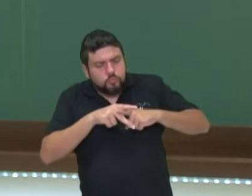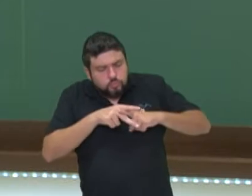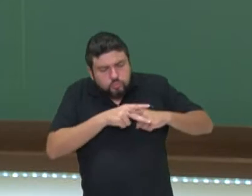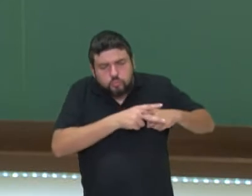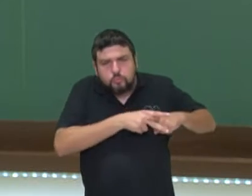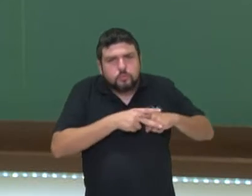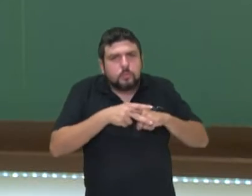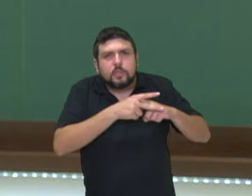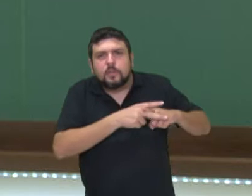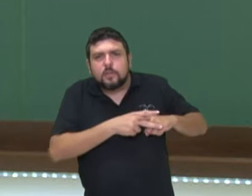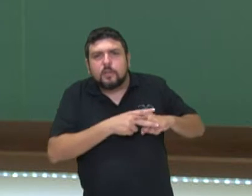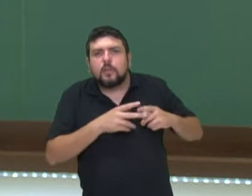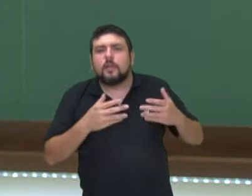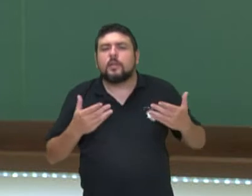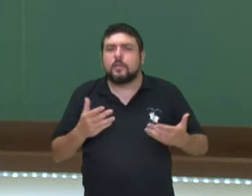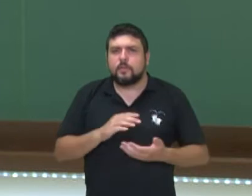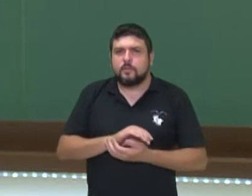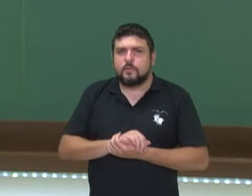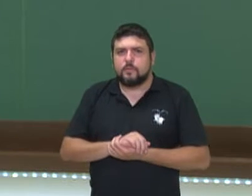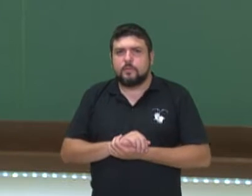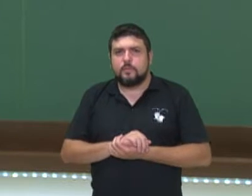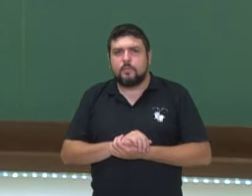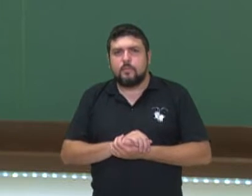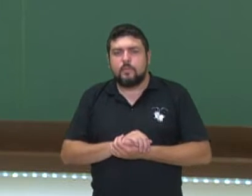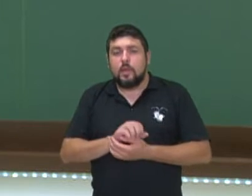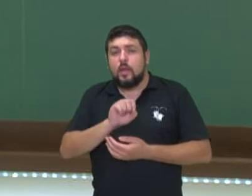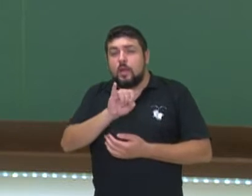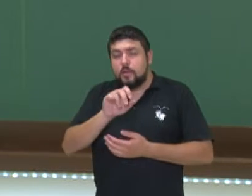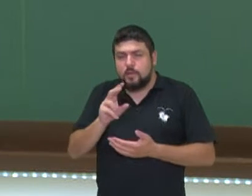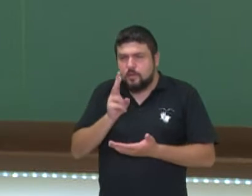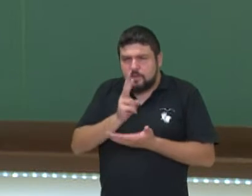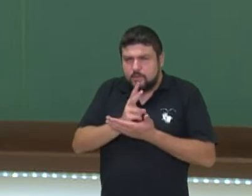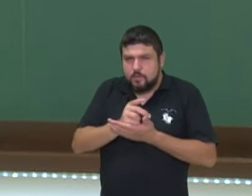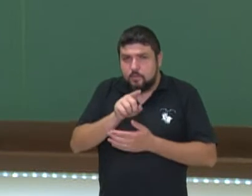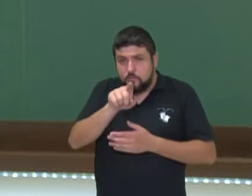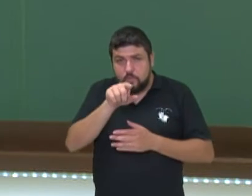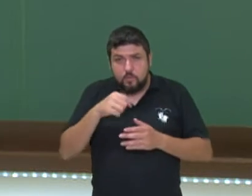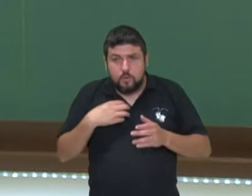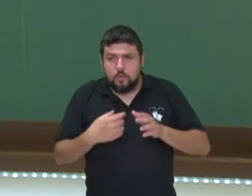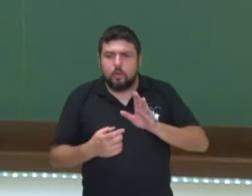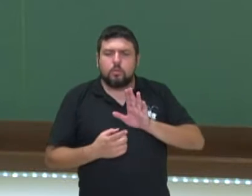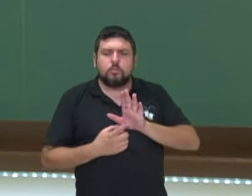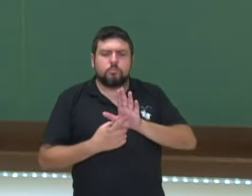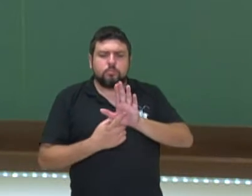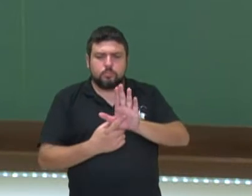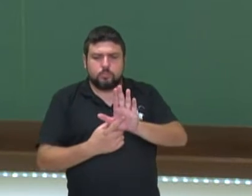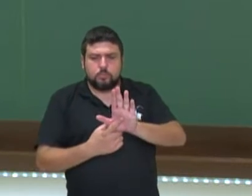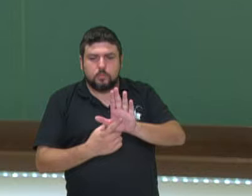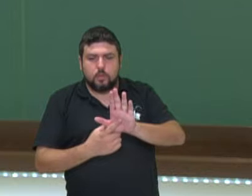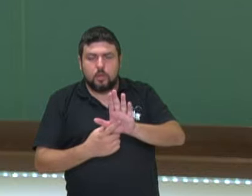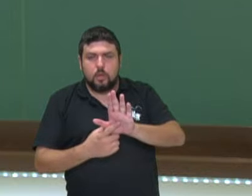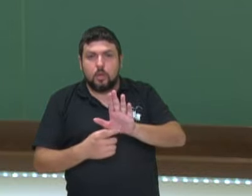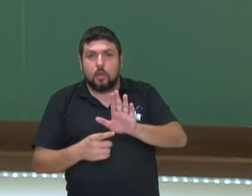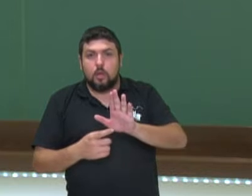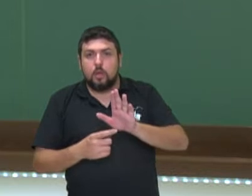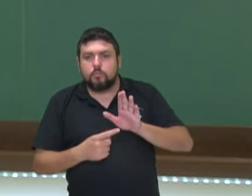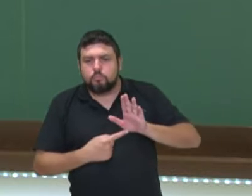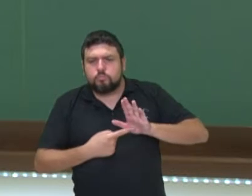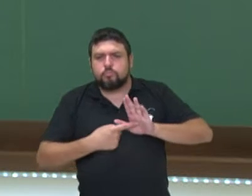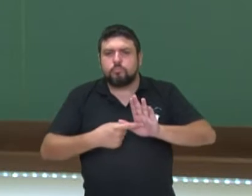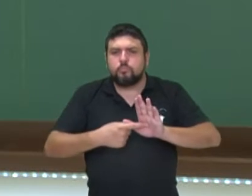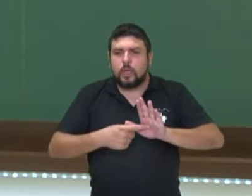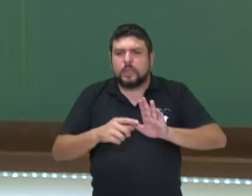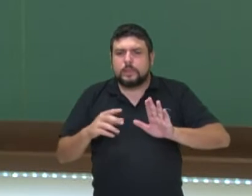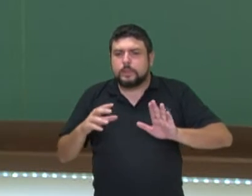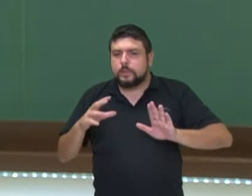suas condutas diárias. Se todas as vezes em que você age, você pensasse na sua ação como uma lei que possa